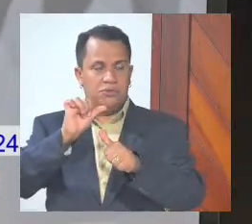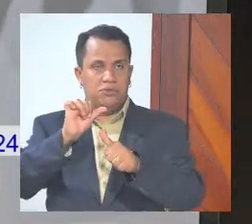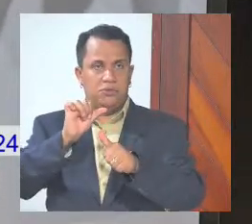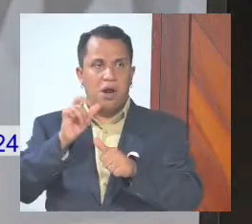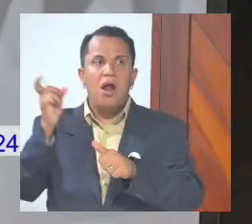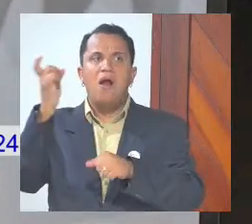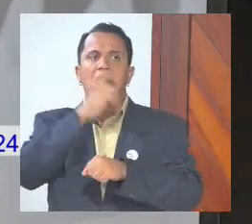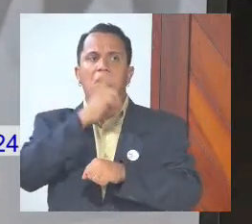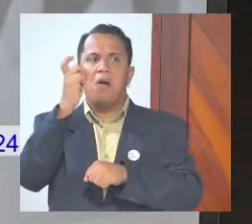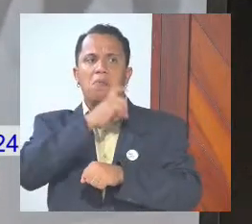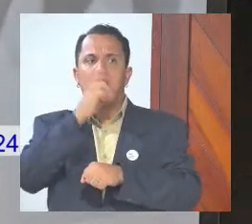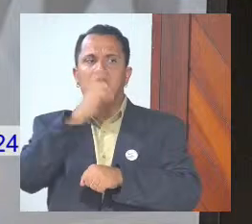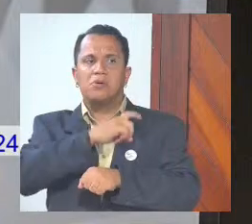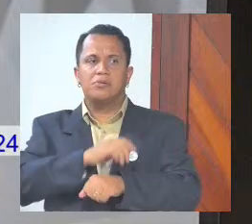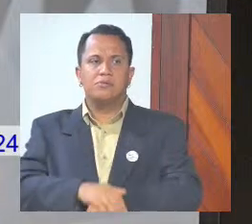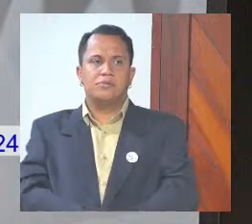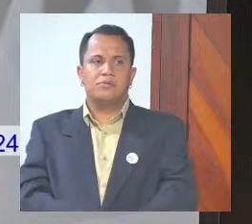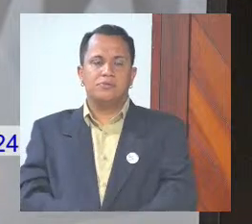uma mentira.